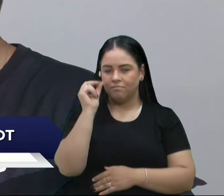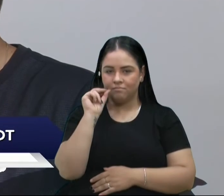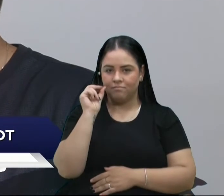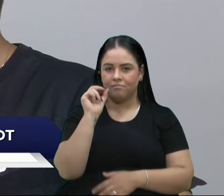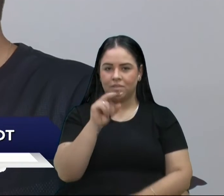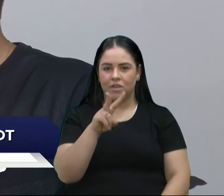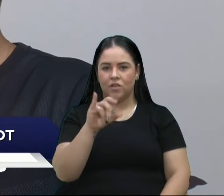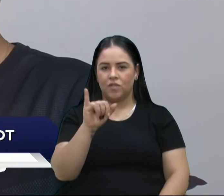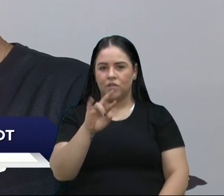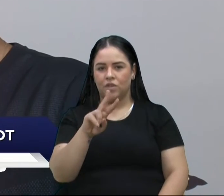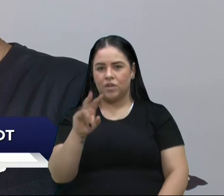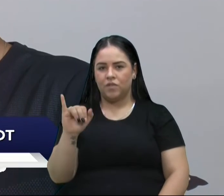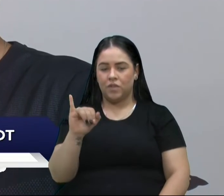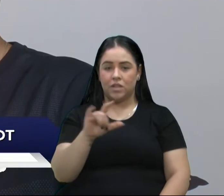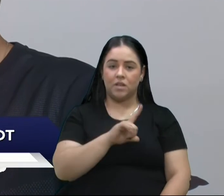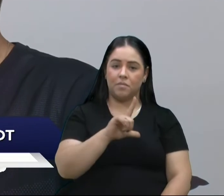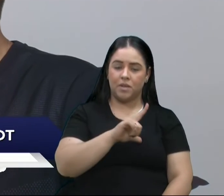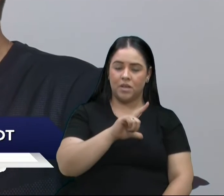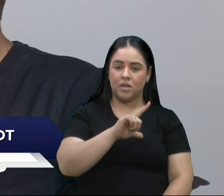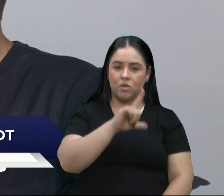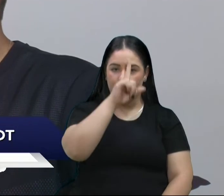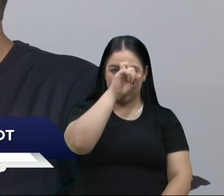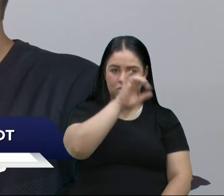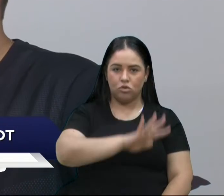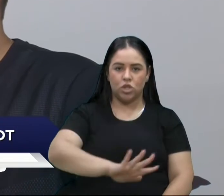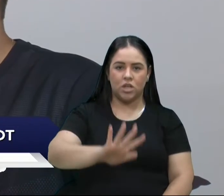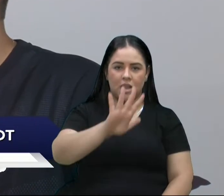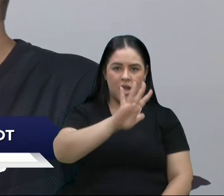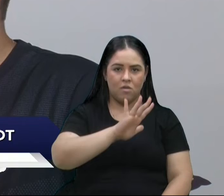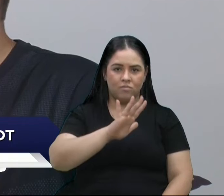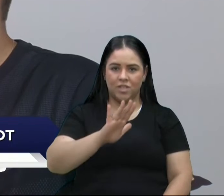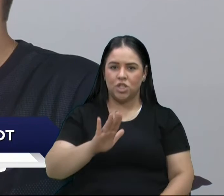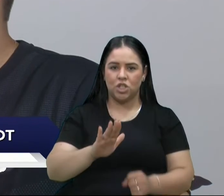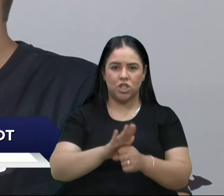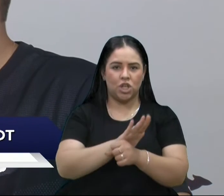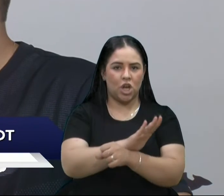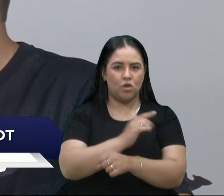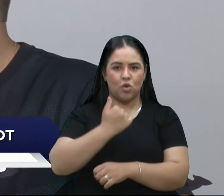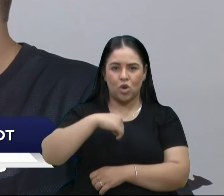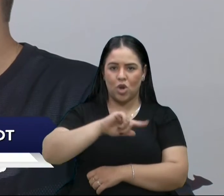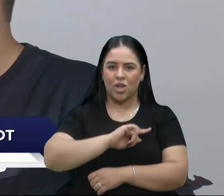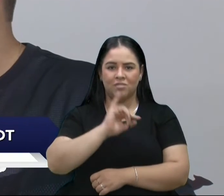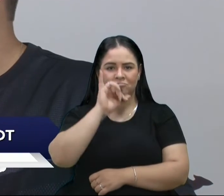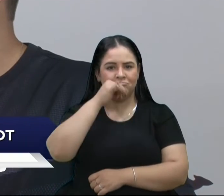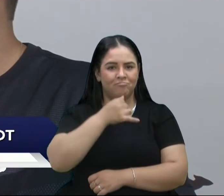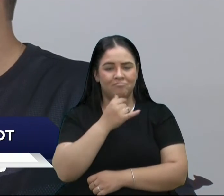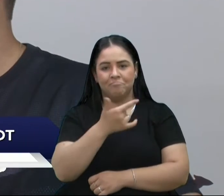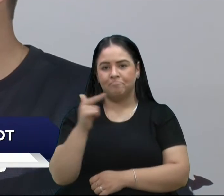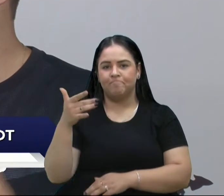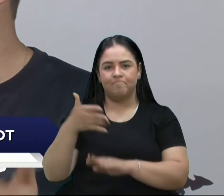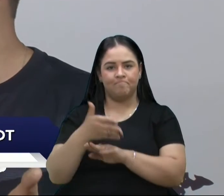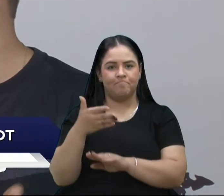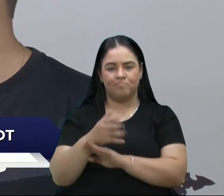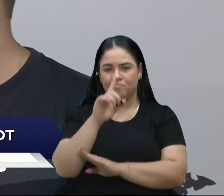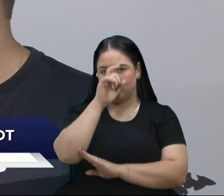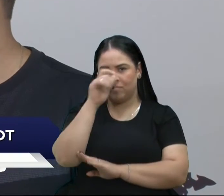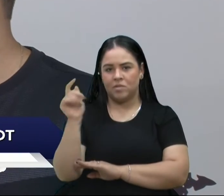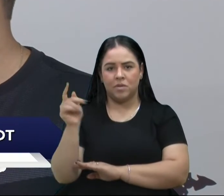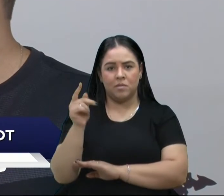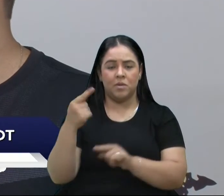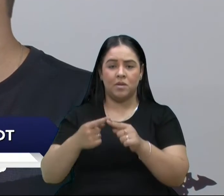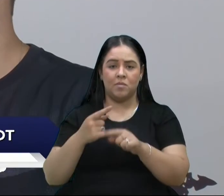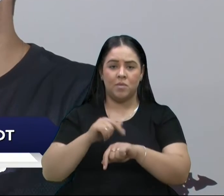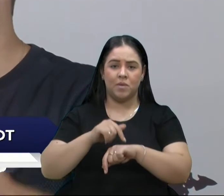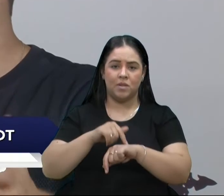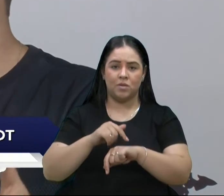Ramos e no Hospital geral. Então, a gente lamenta a não presença do Hospital Pompeia, porque seria o fórum disponível para a